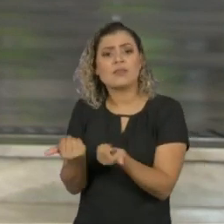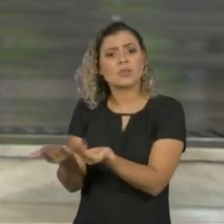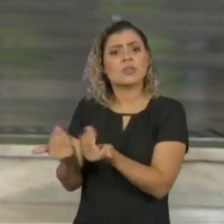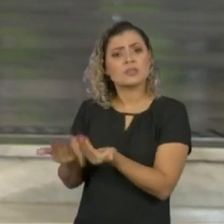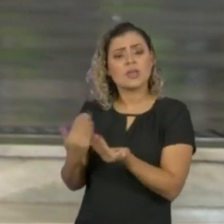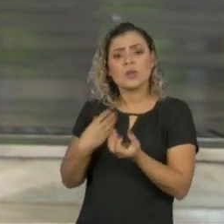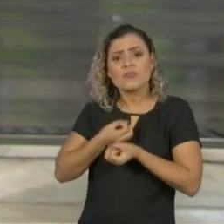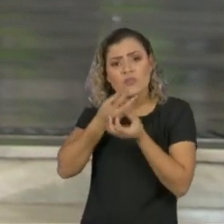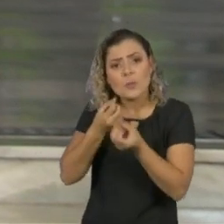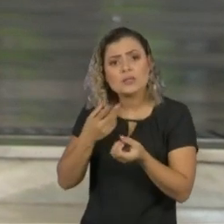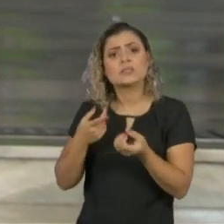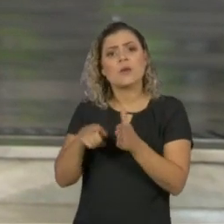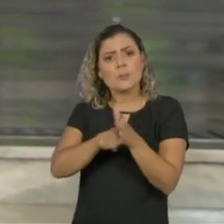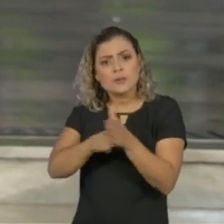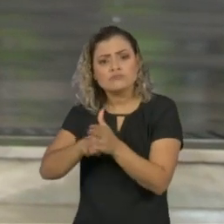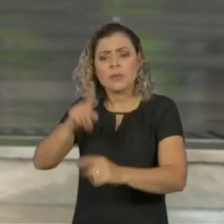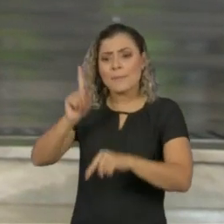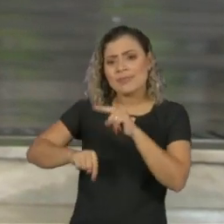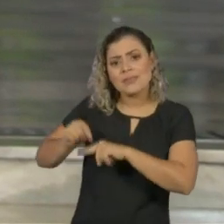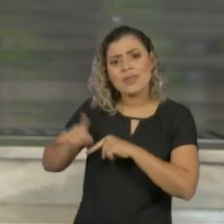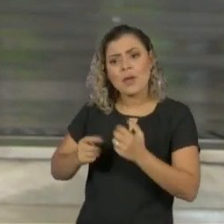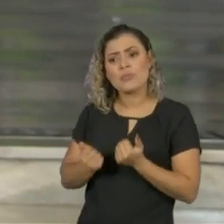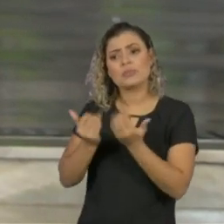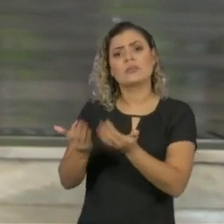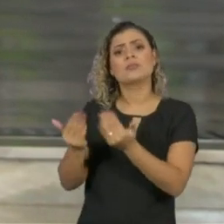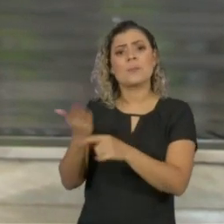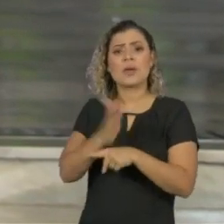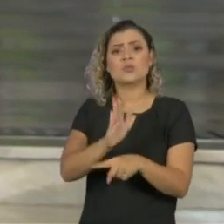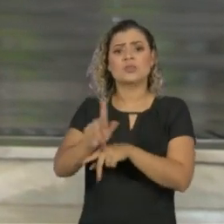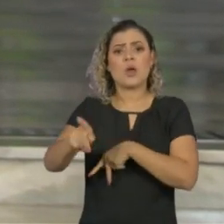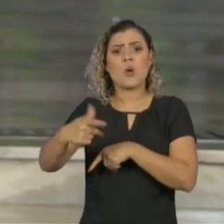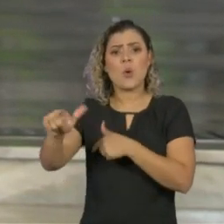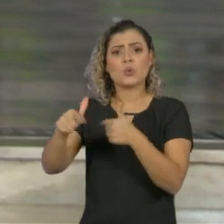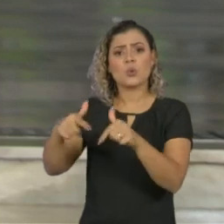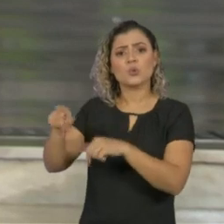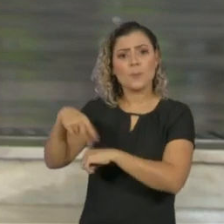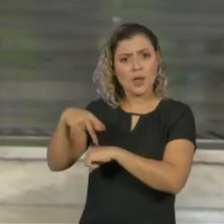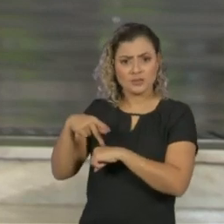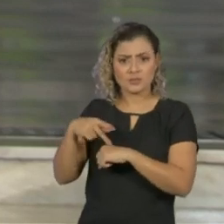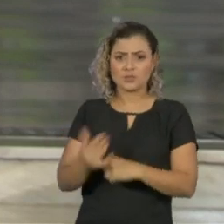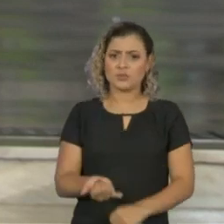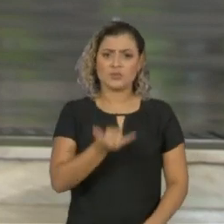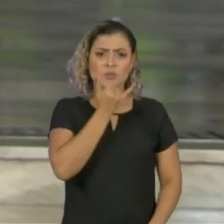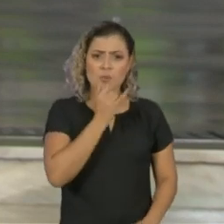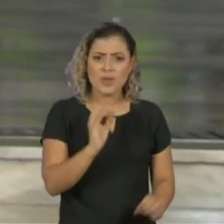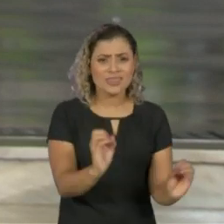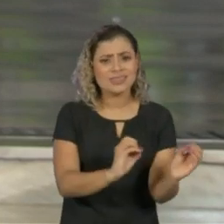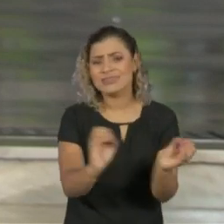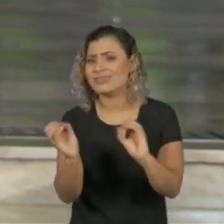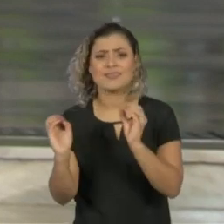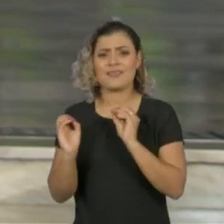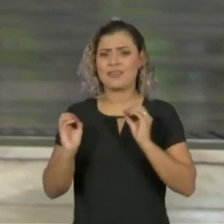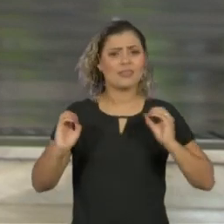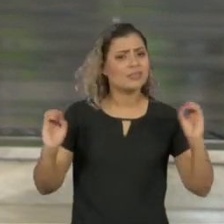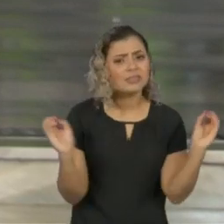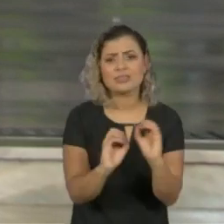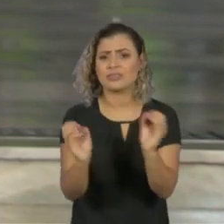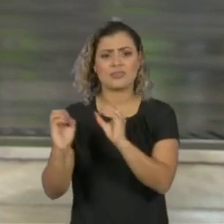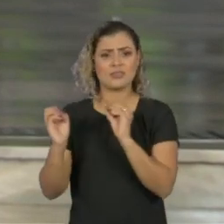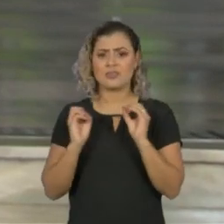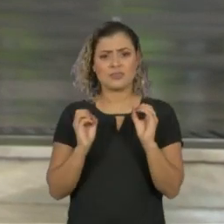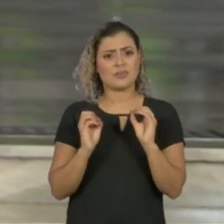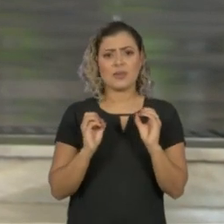condições, informações e equipamentos para ajudar outras populações. Não é justo que ninguém, quem quer que seja